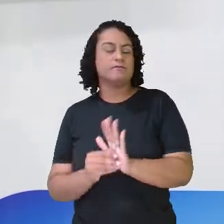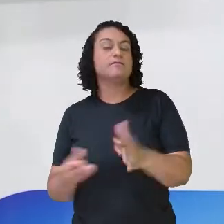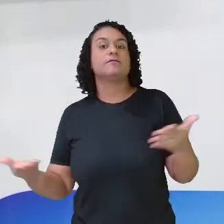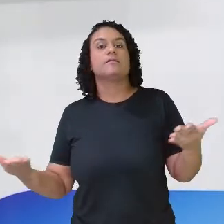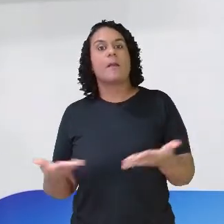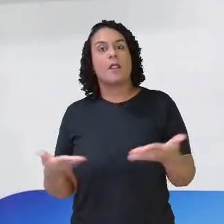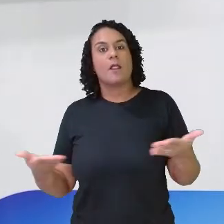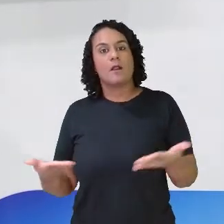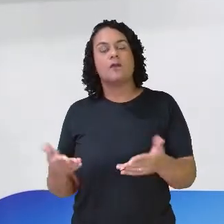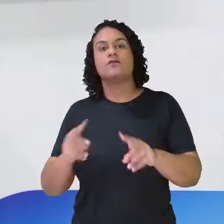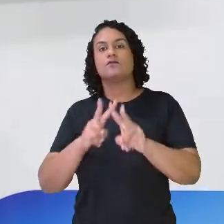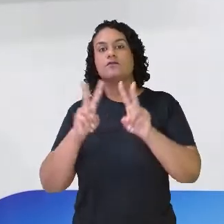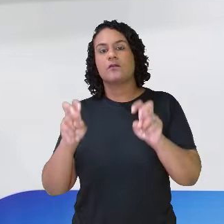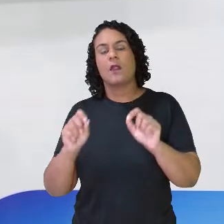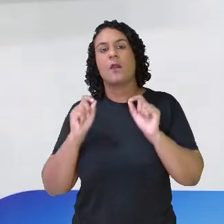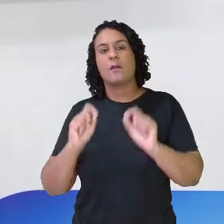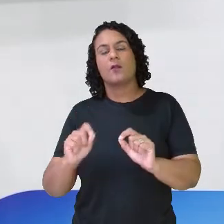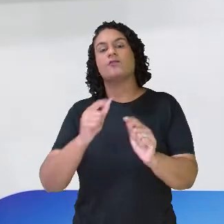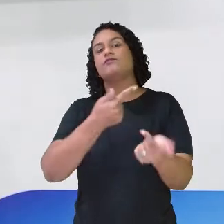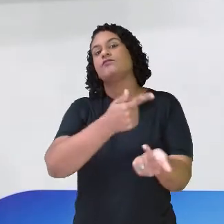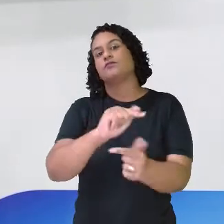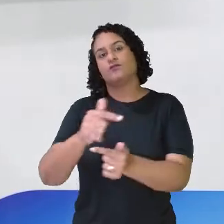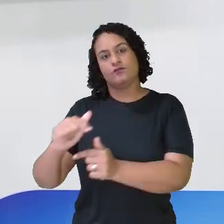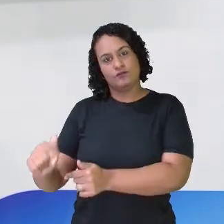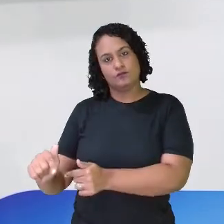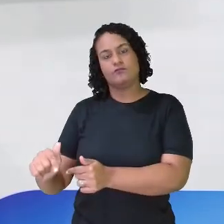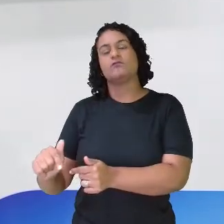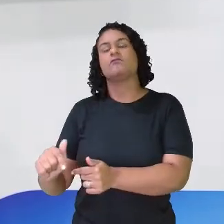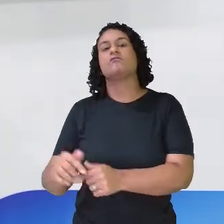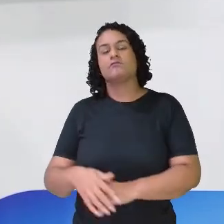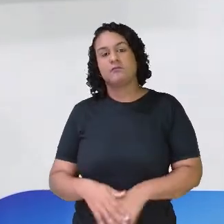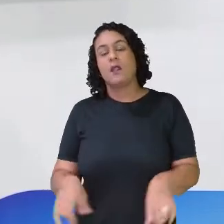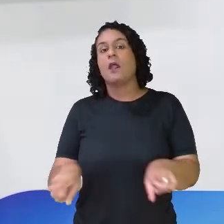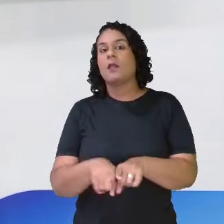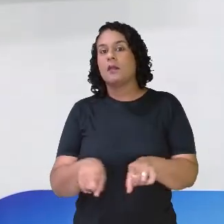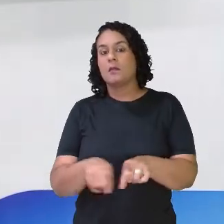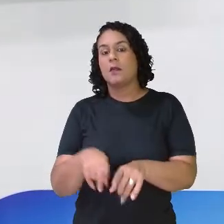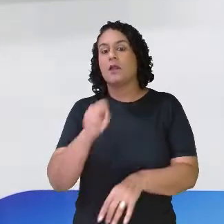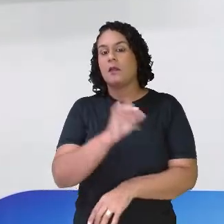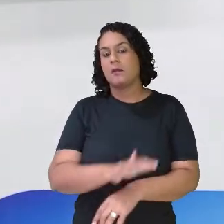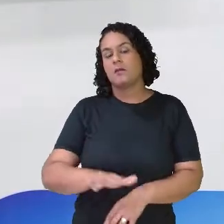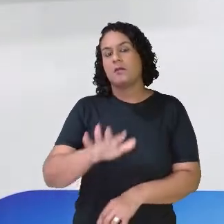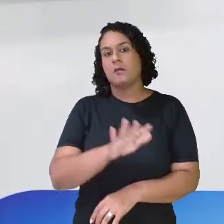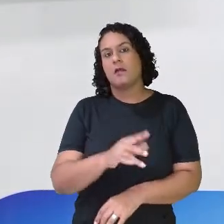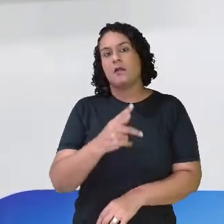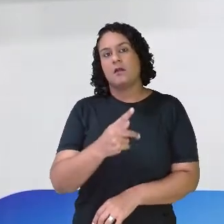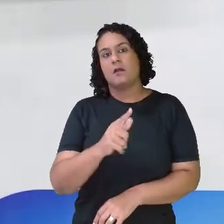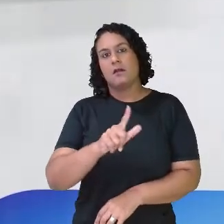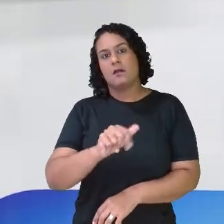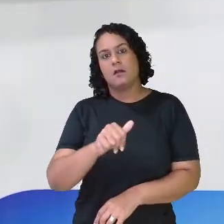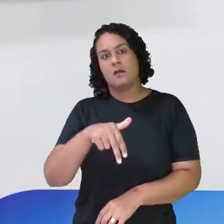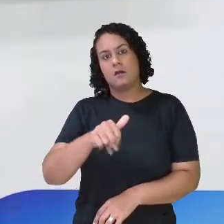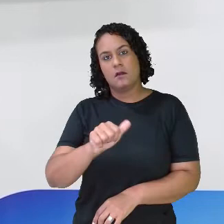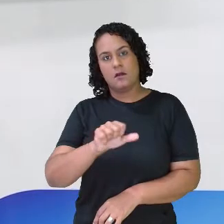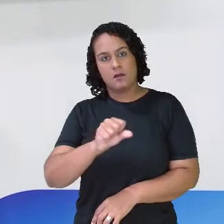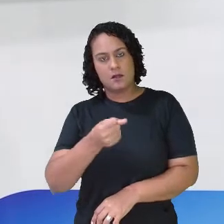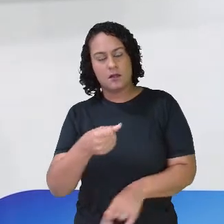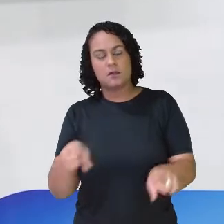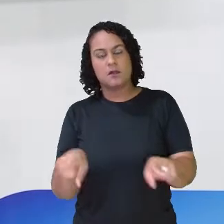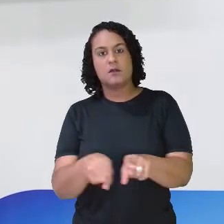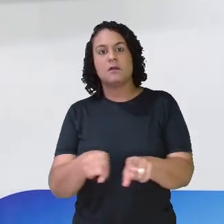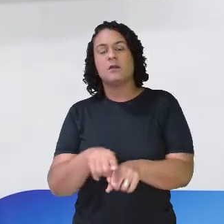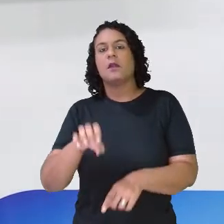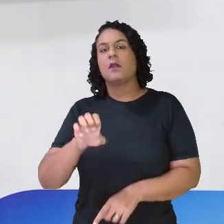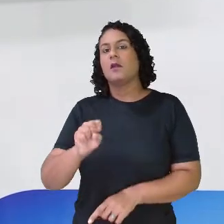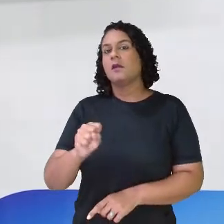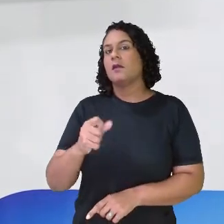você sobre geometria. A gente vai conversar sobre figuras planas e figuras espaciais. Hoje, professora, a gente vai viajar